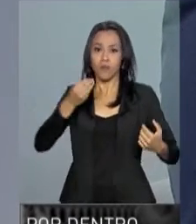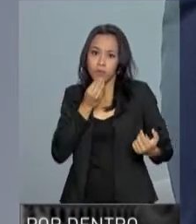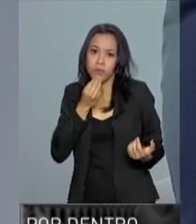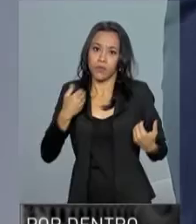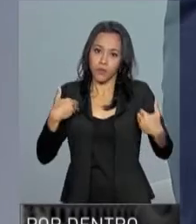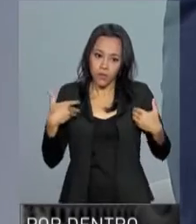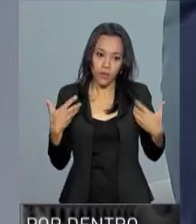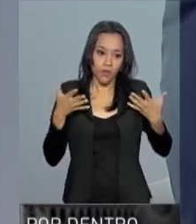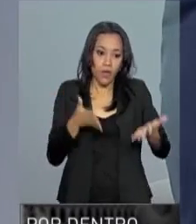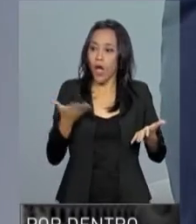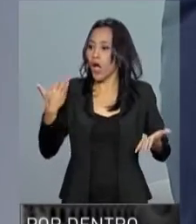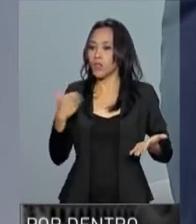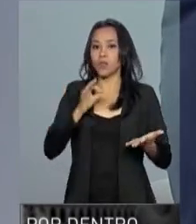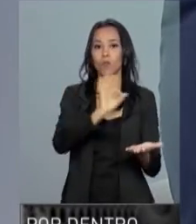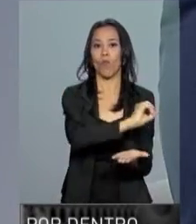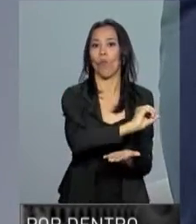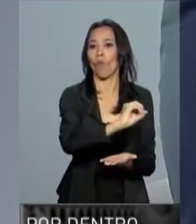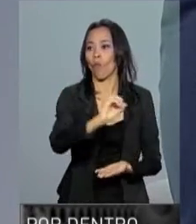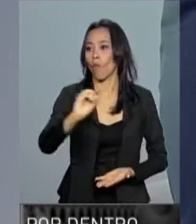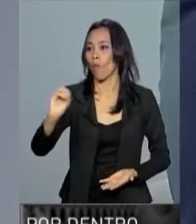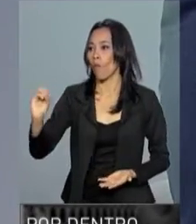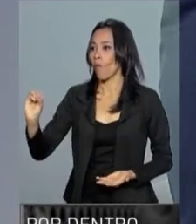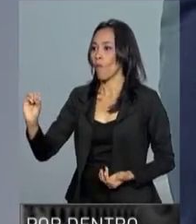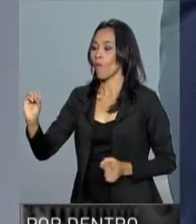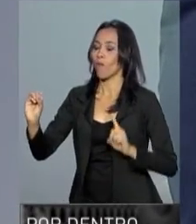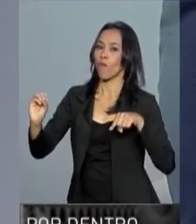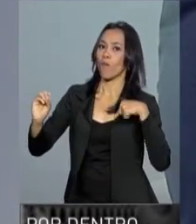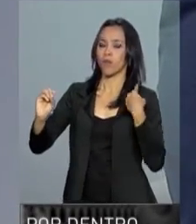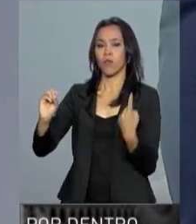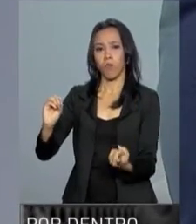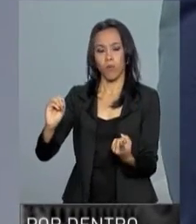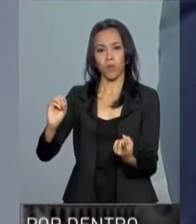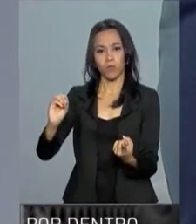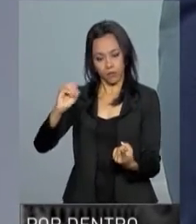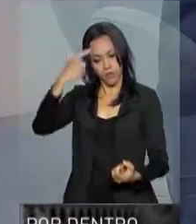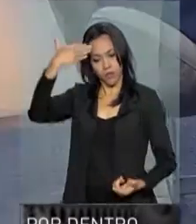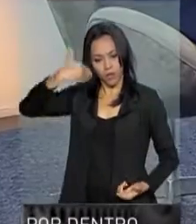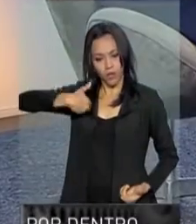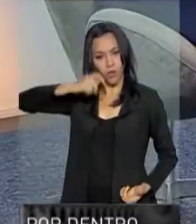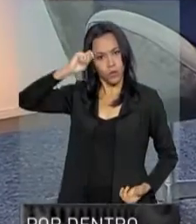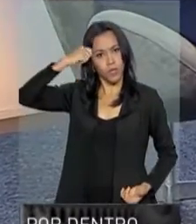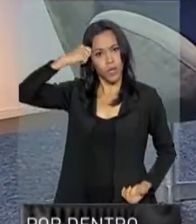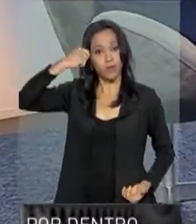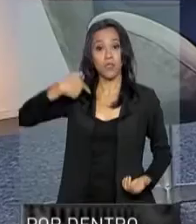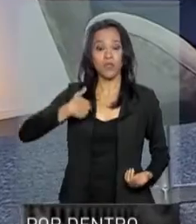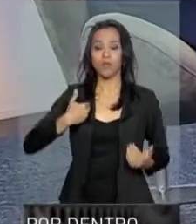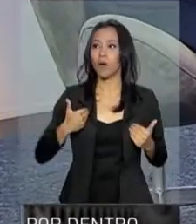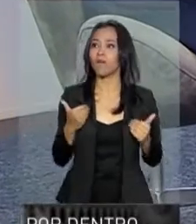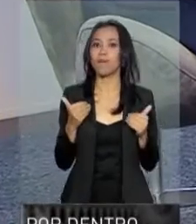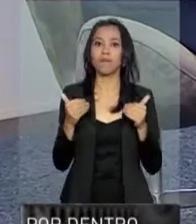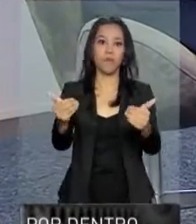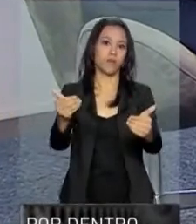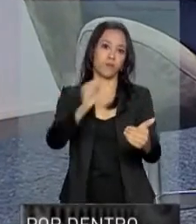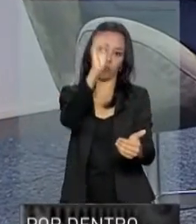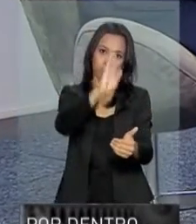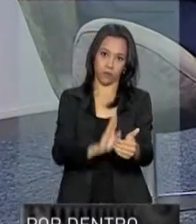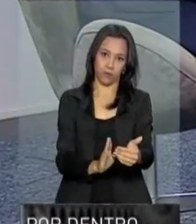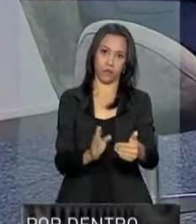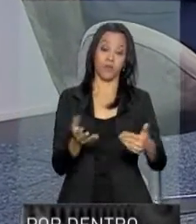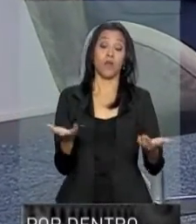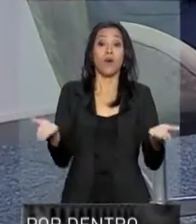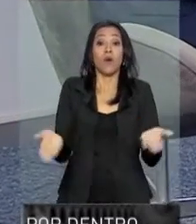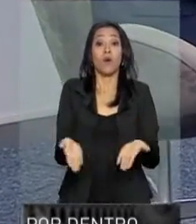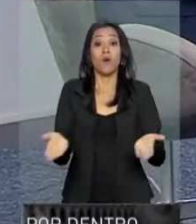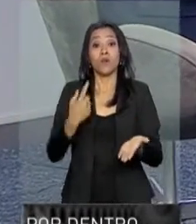que ele não ocupava então a autodeclaração foi um grande avanço para o Brasil né